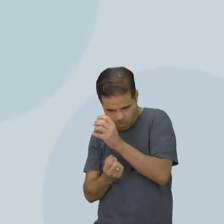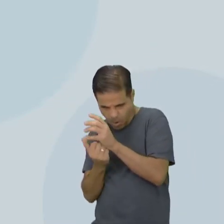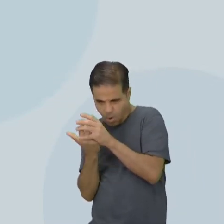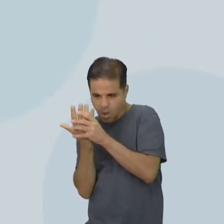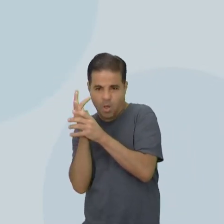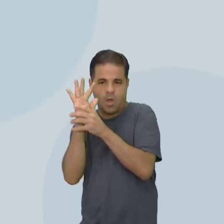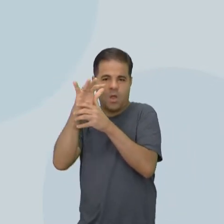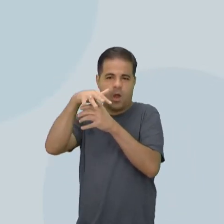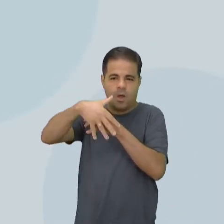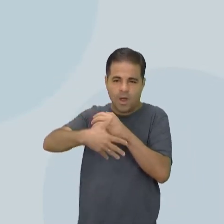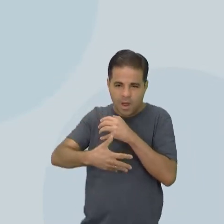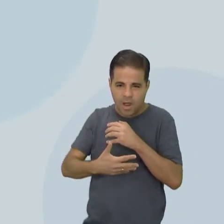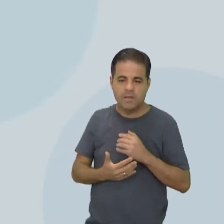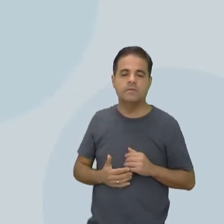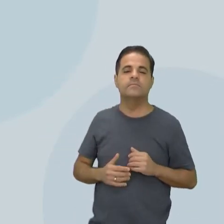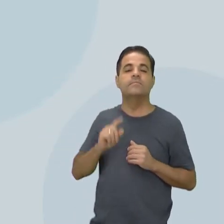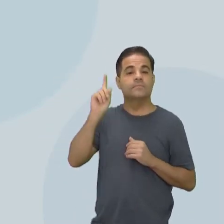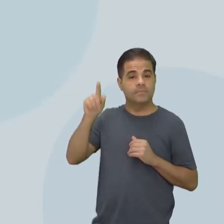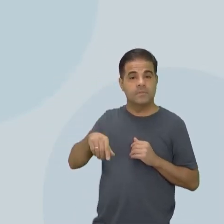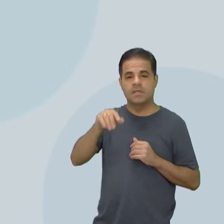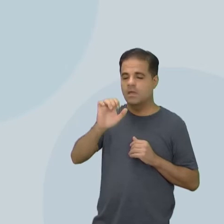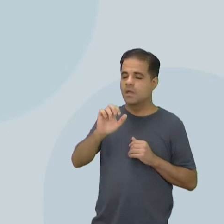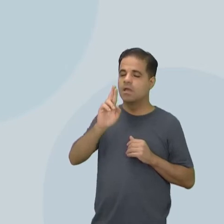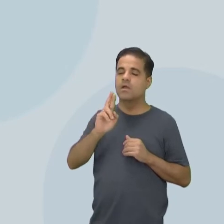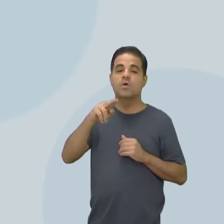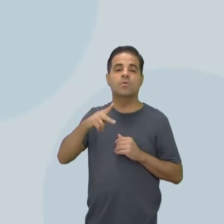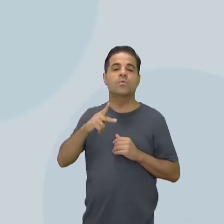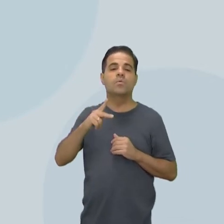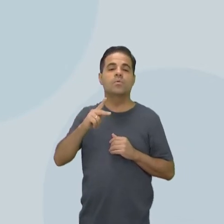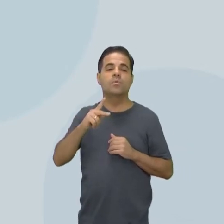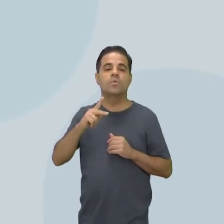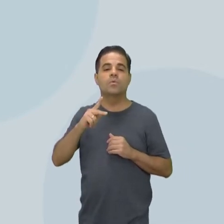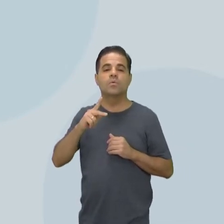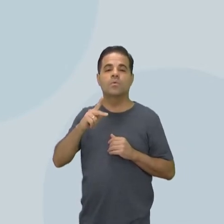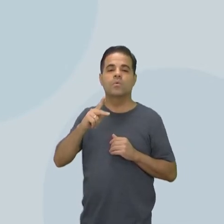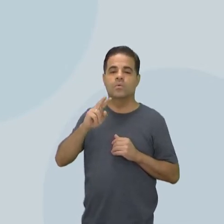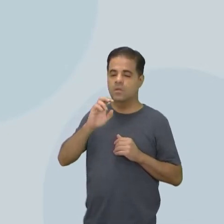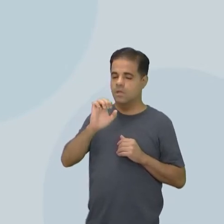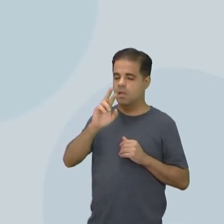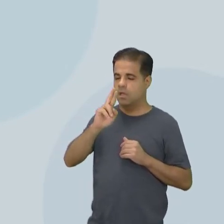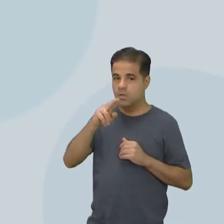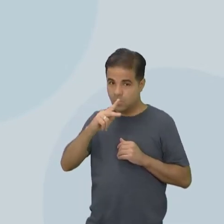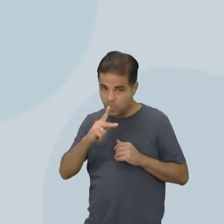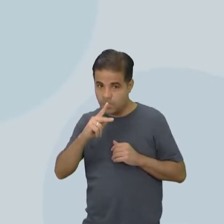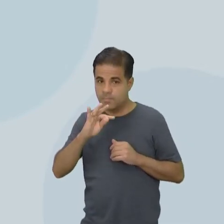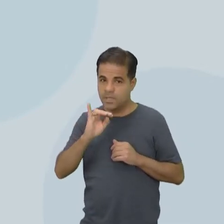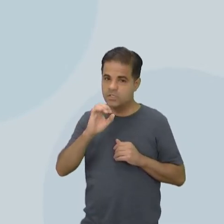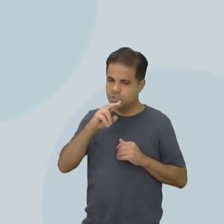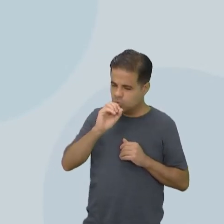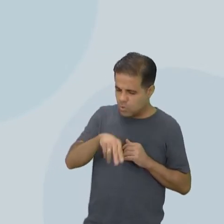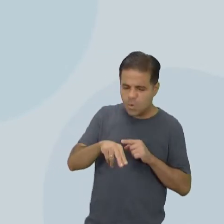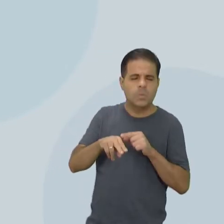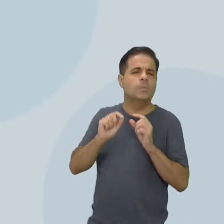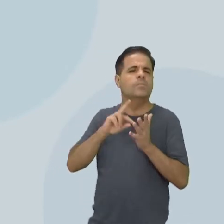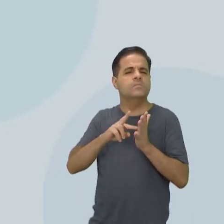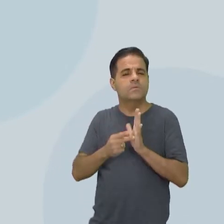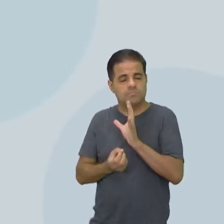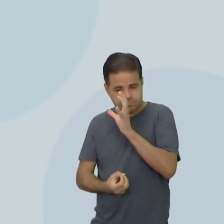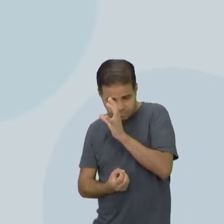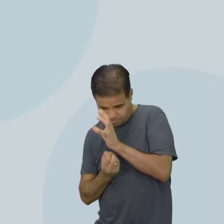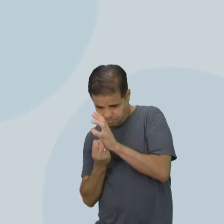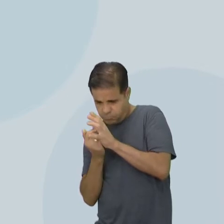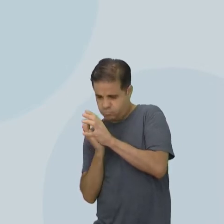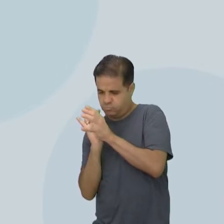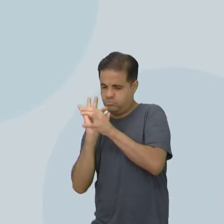Certo? Isso aqui, eruption. Eruption é erupção. Fala que não é. Erupção.